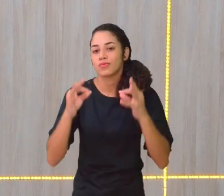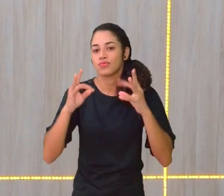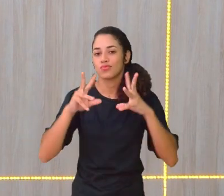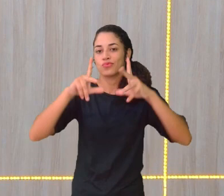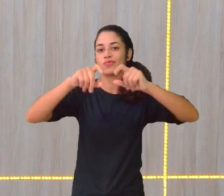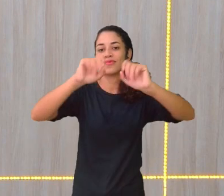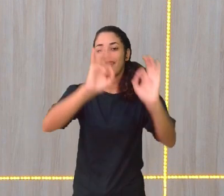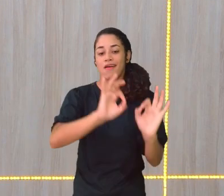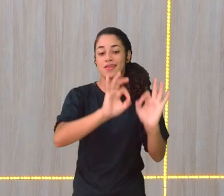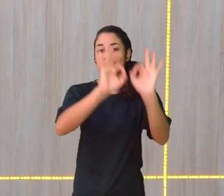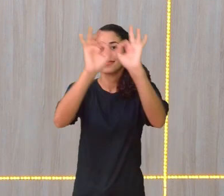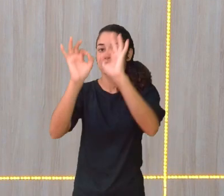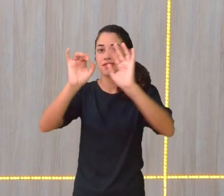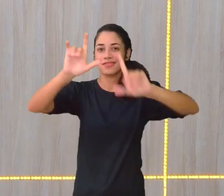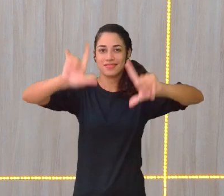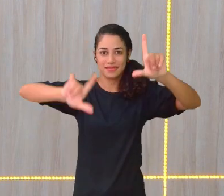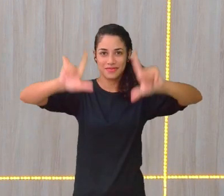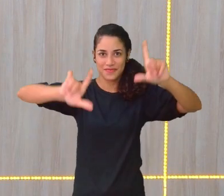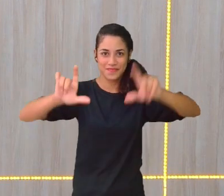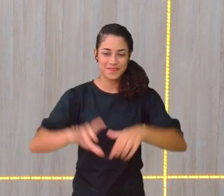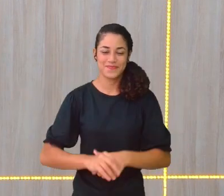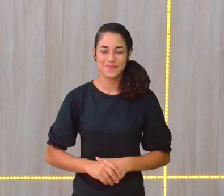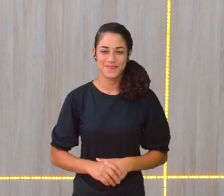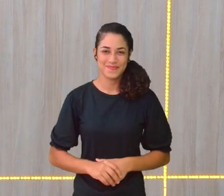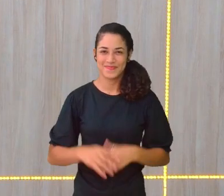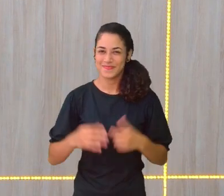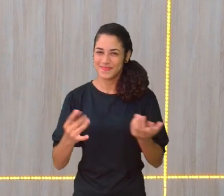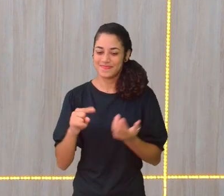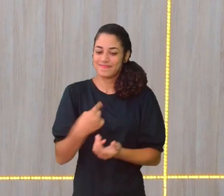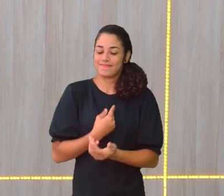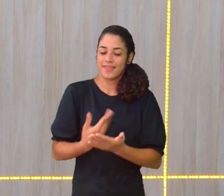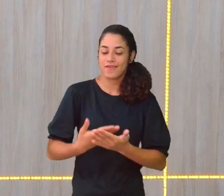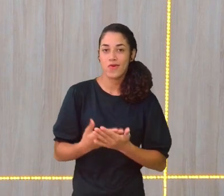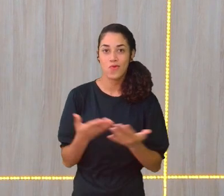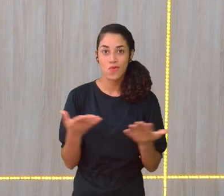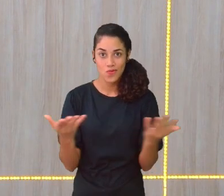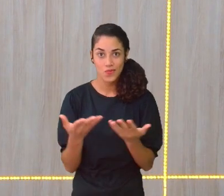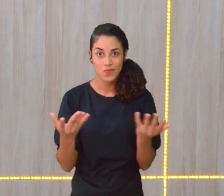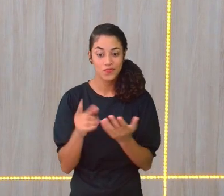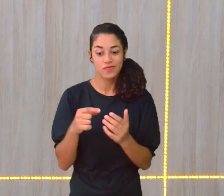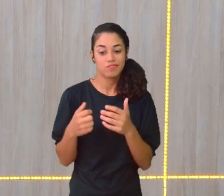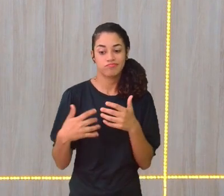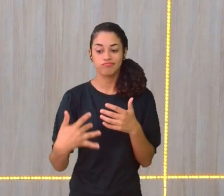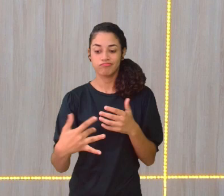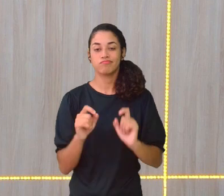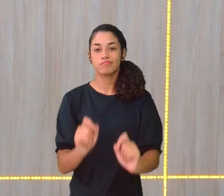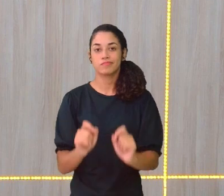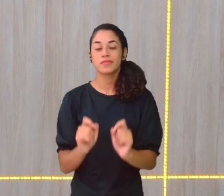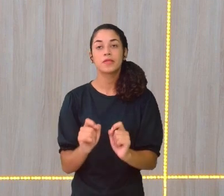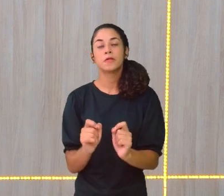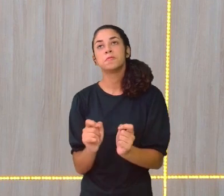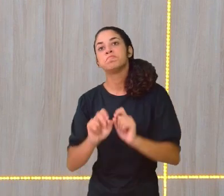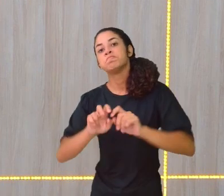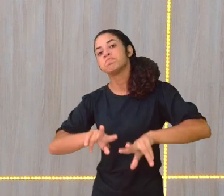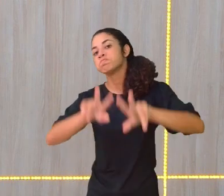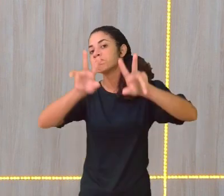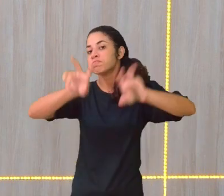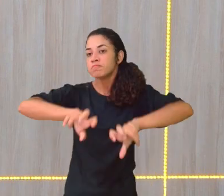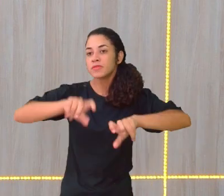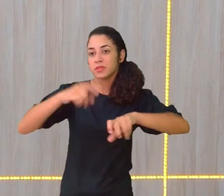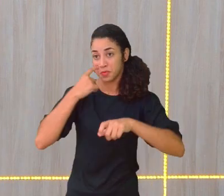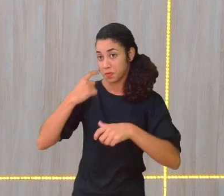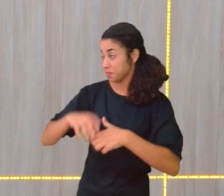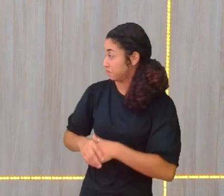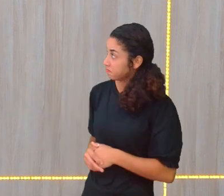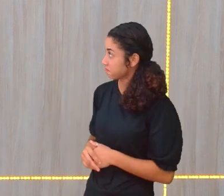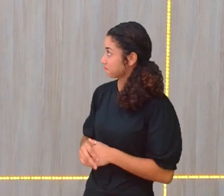nos assistem pela TV. Então, na nossa aula de hoje, nós estaremos, falando